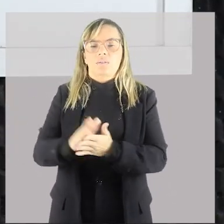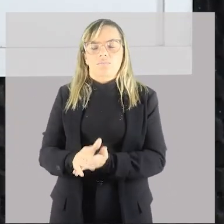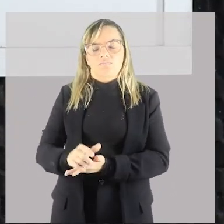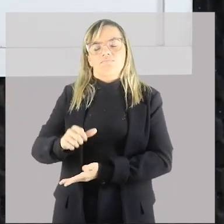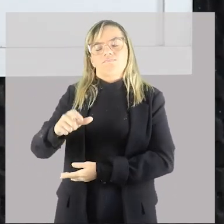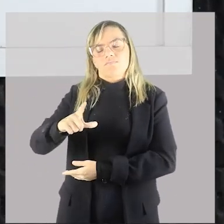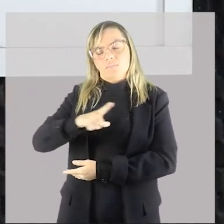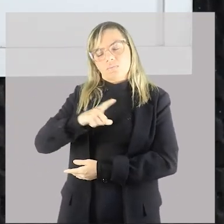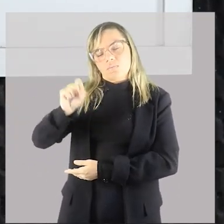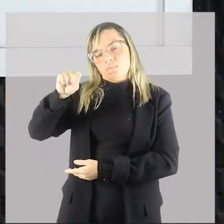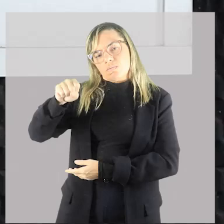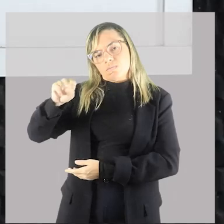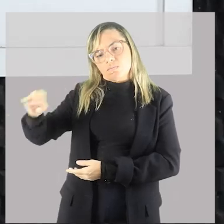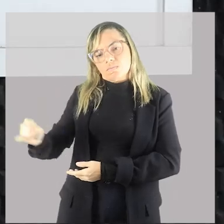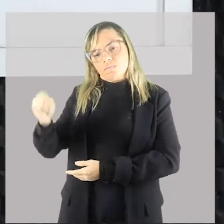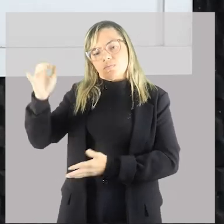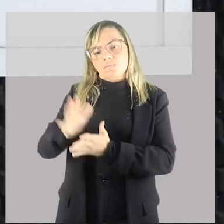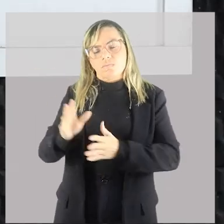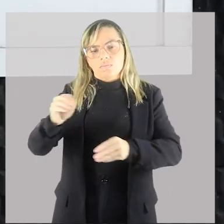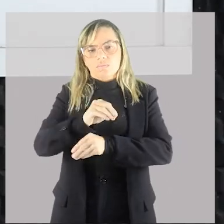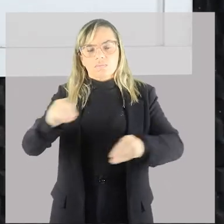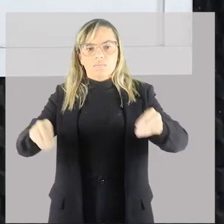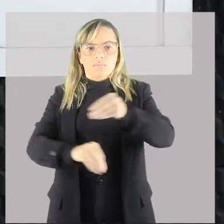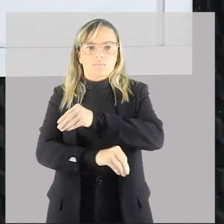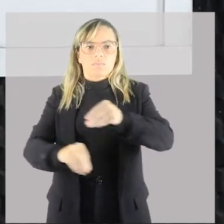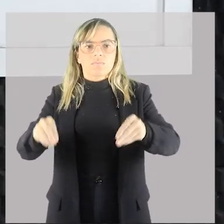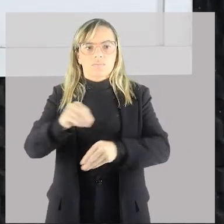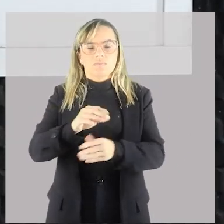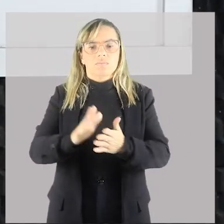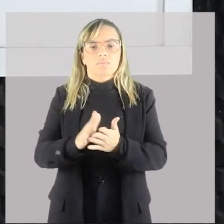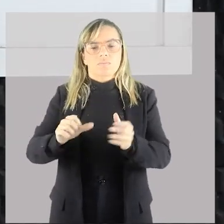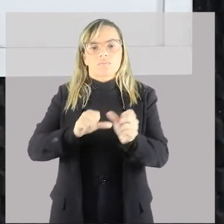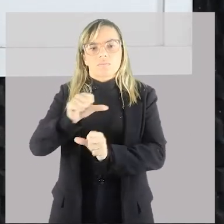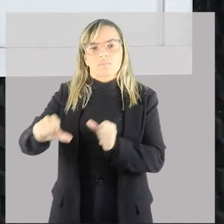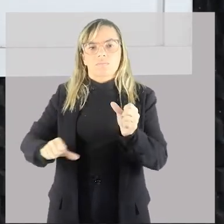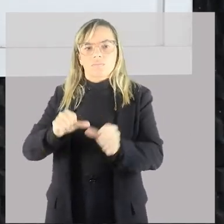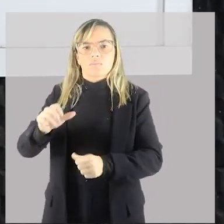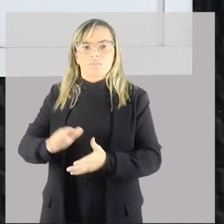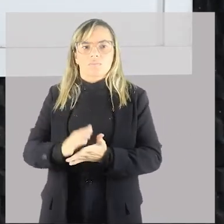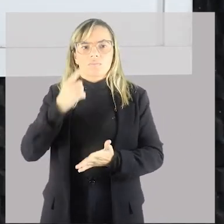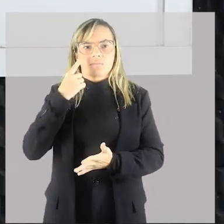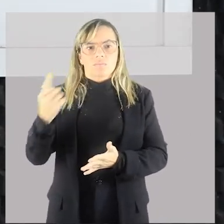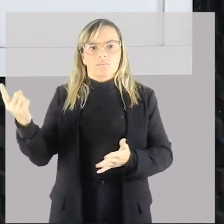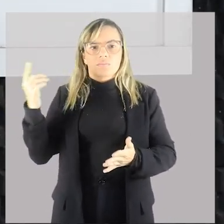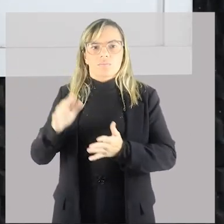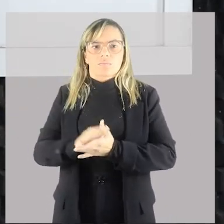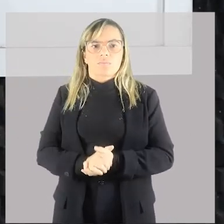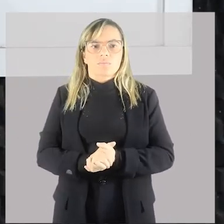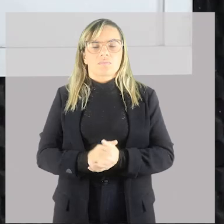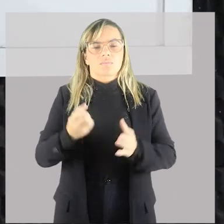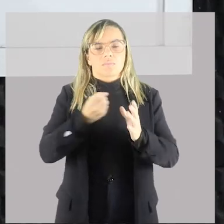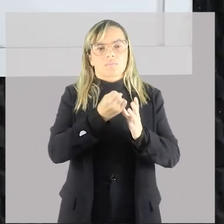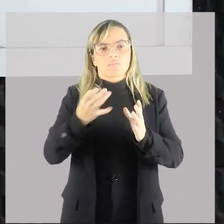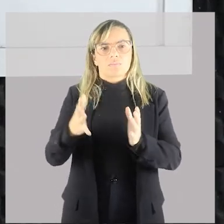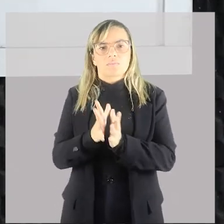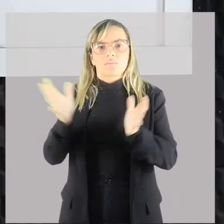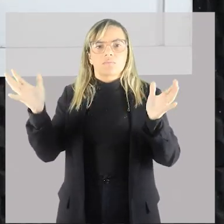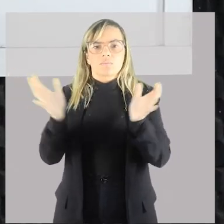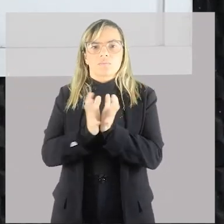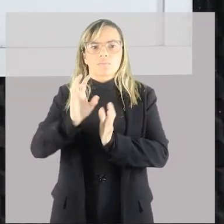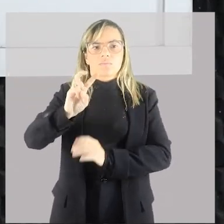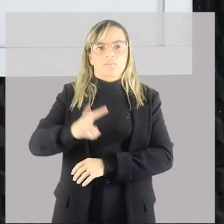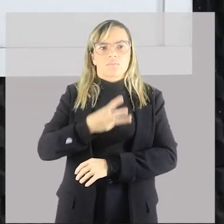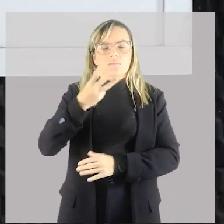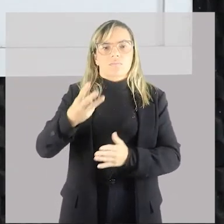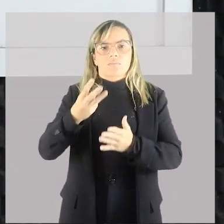interfere. Quando você troca o elemento de posição, ele muda. Tá? Olha só, quantas comissões com